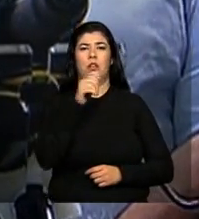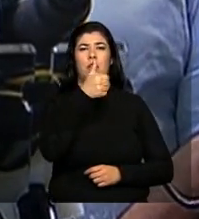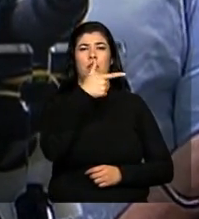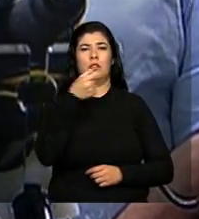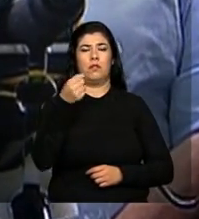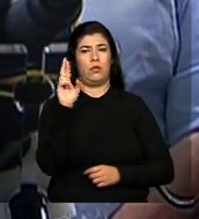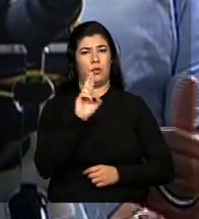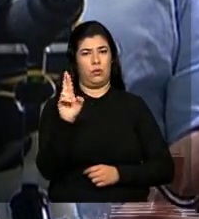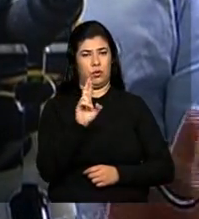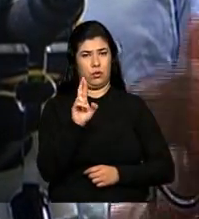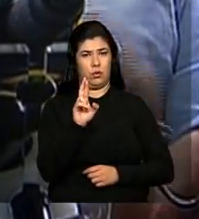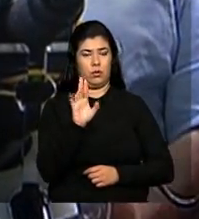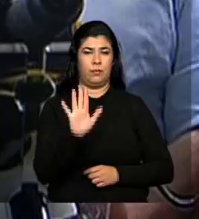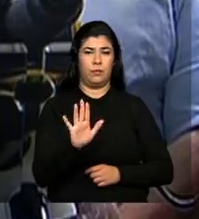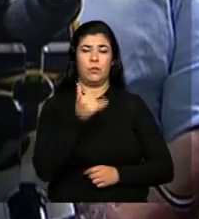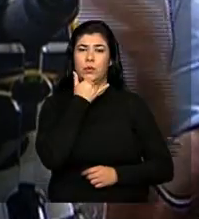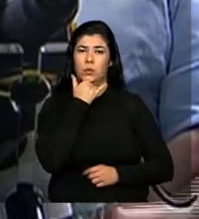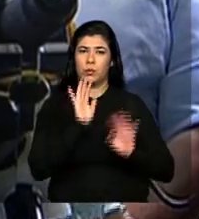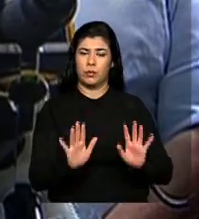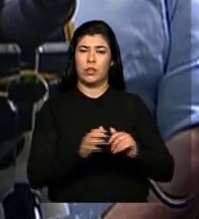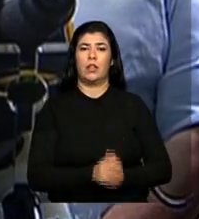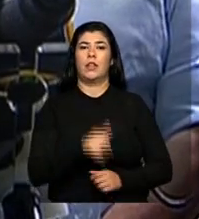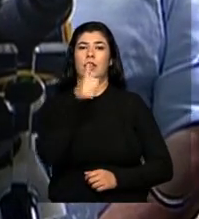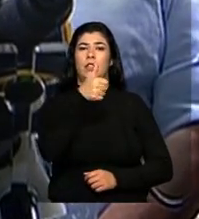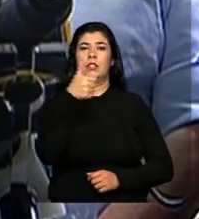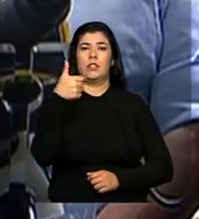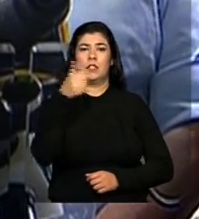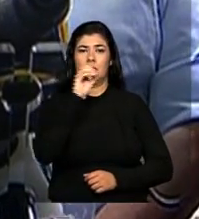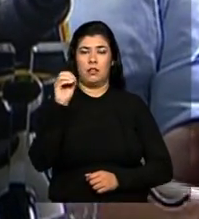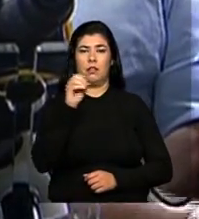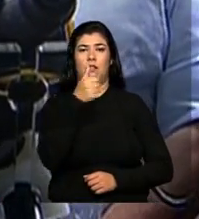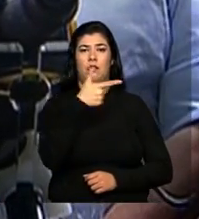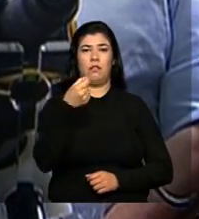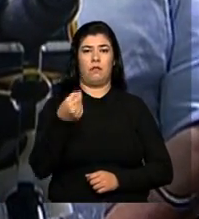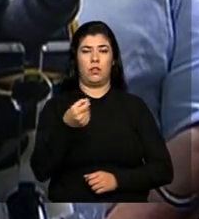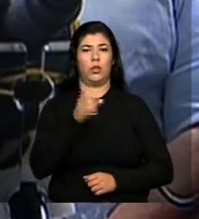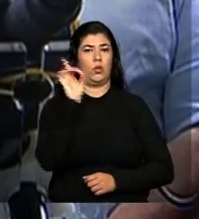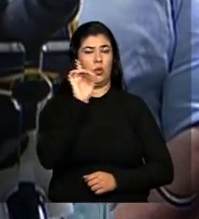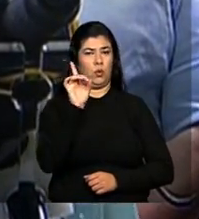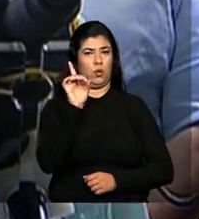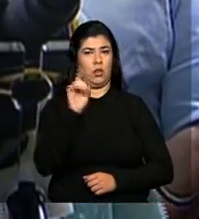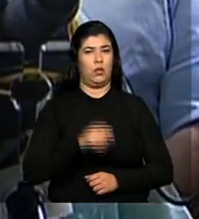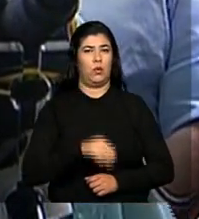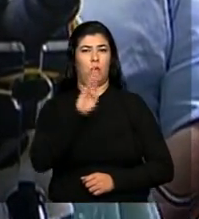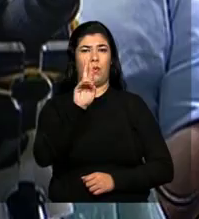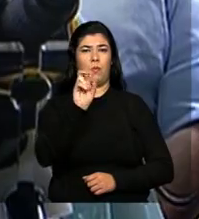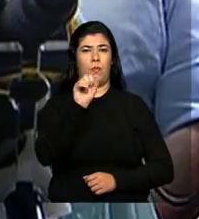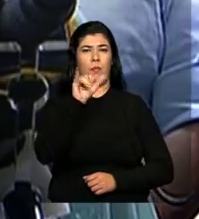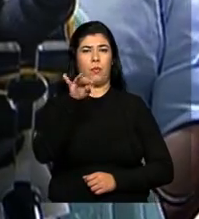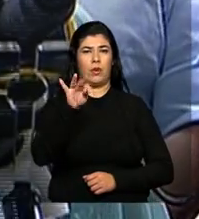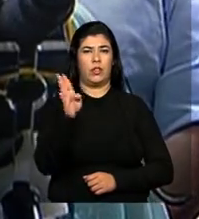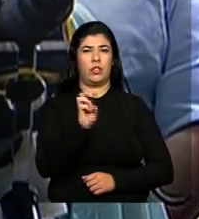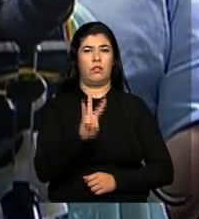reais, aliás, 100 a 120 dólares o barril, tanto do Brent quanto do WTI, sem